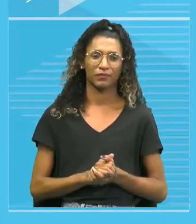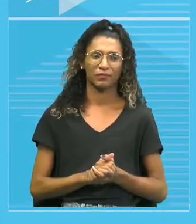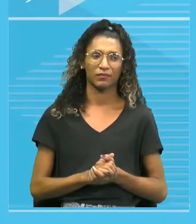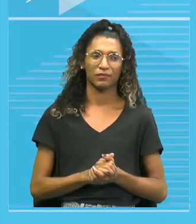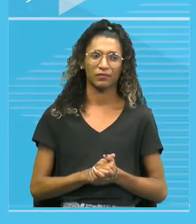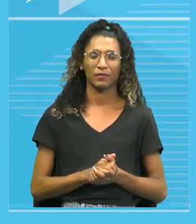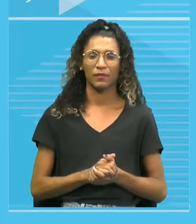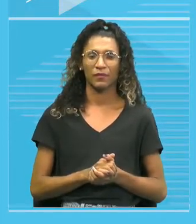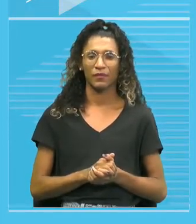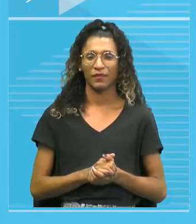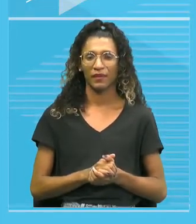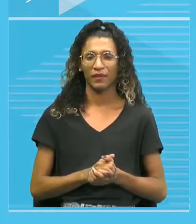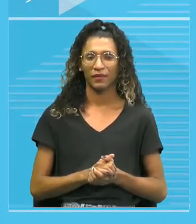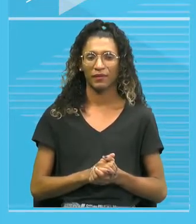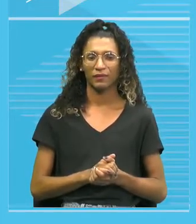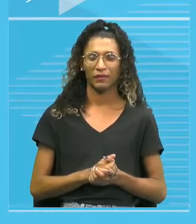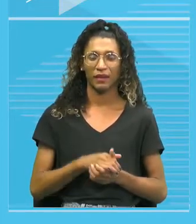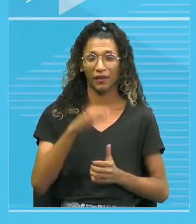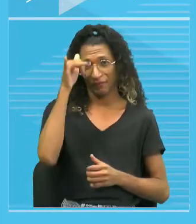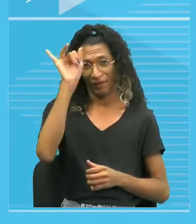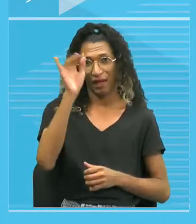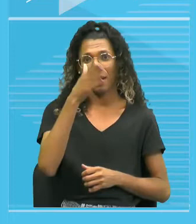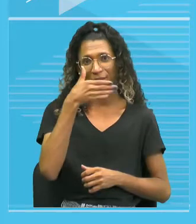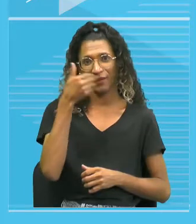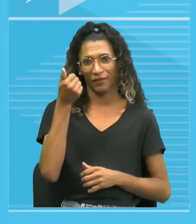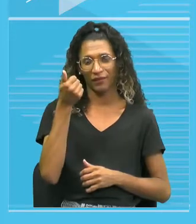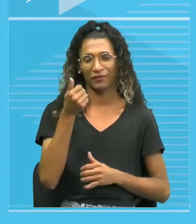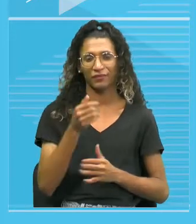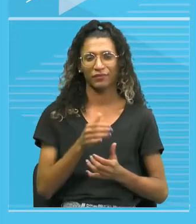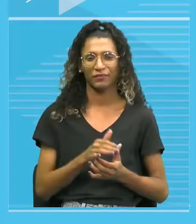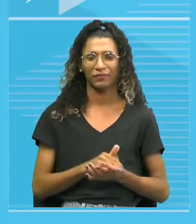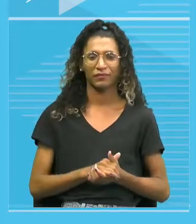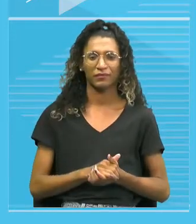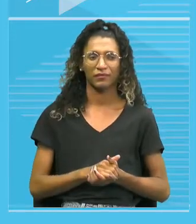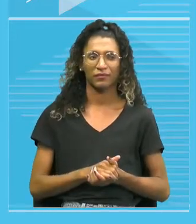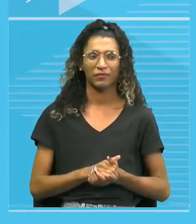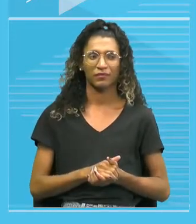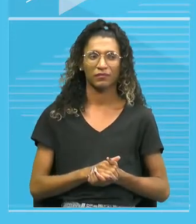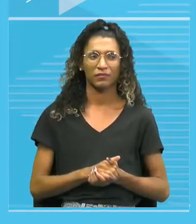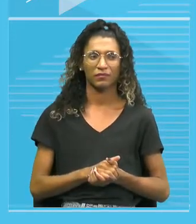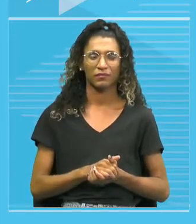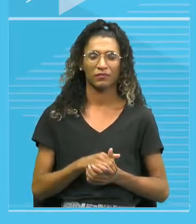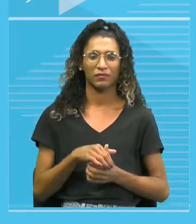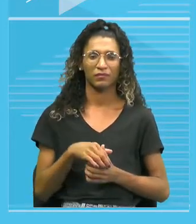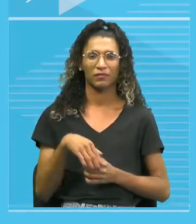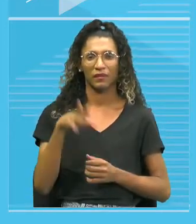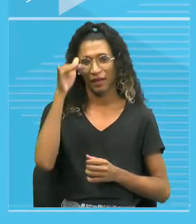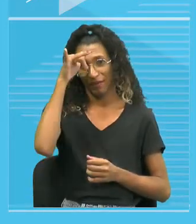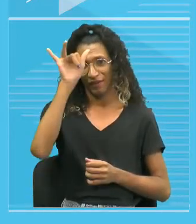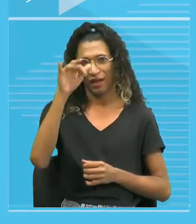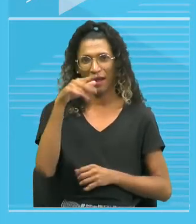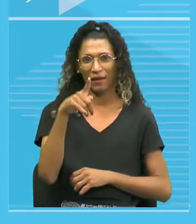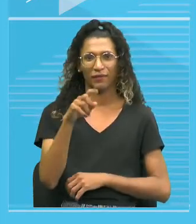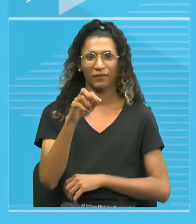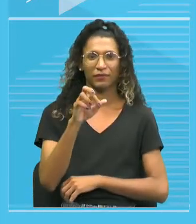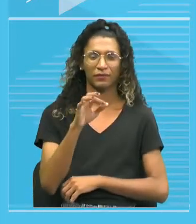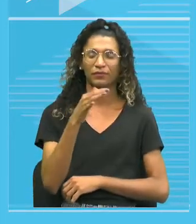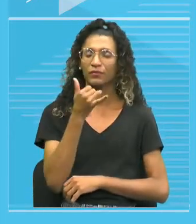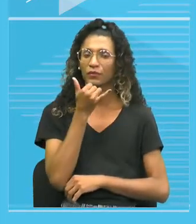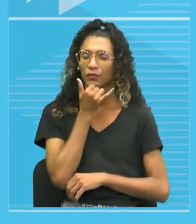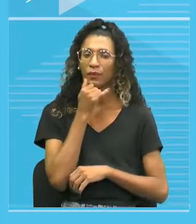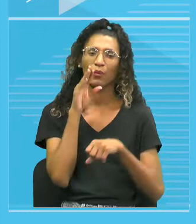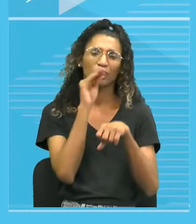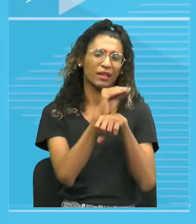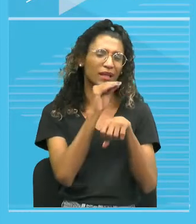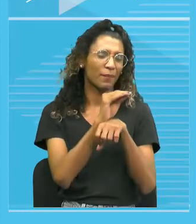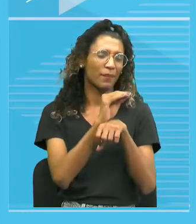prevenir é melhor do que remediar? Pois é. Pois é exatamente isso. Prevenção sempre sai mais caro. Ou tratamento